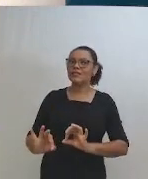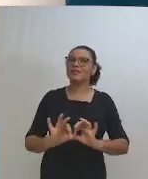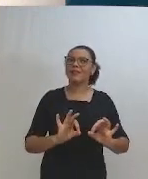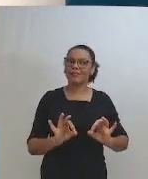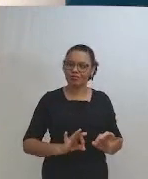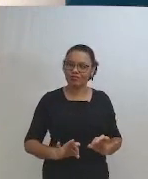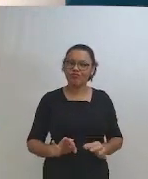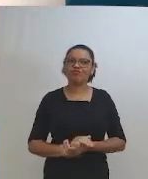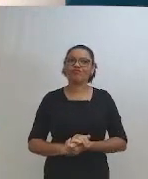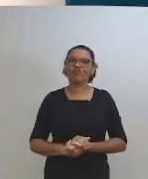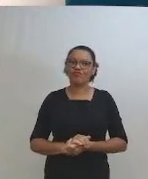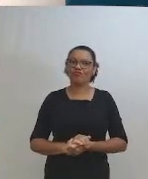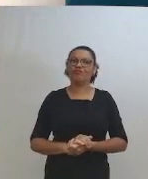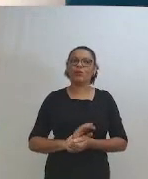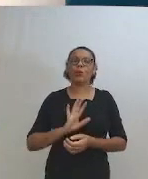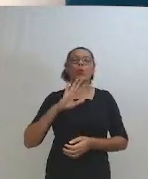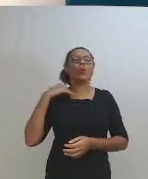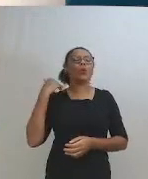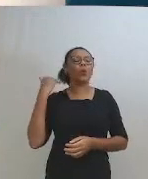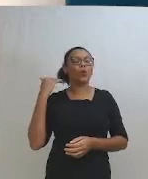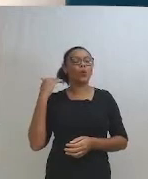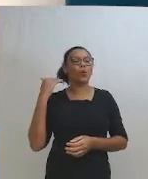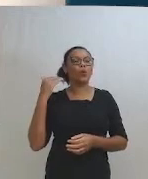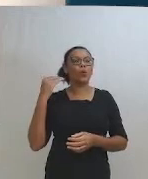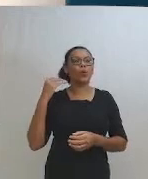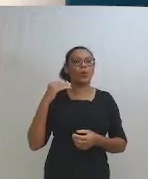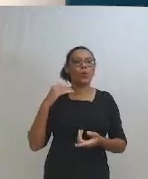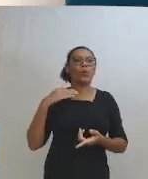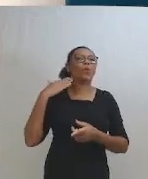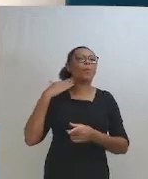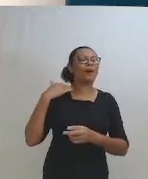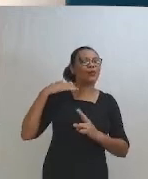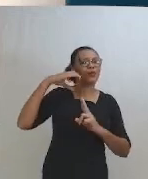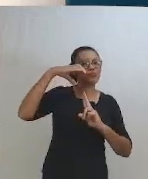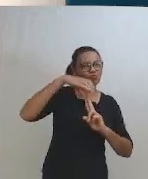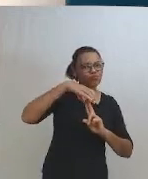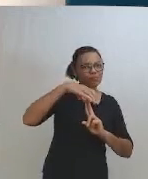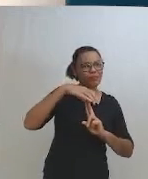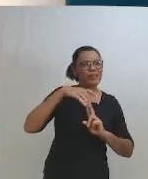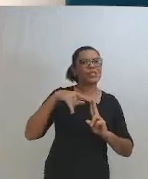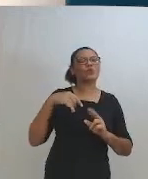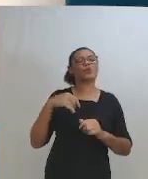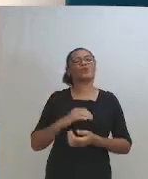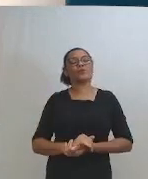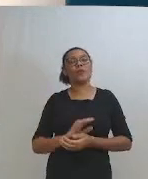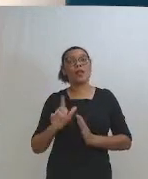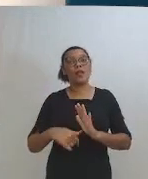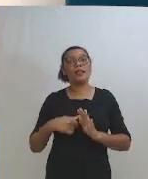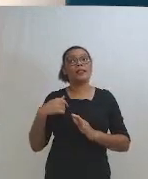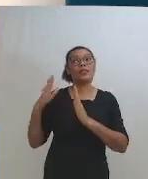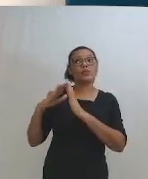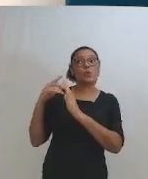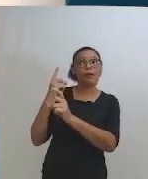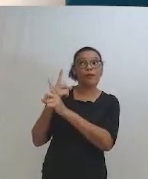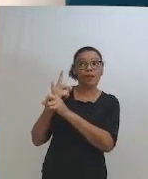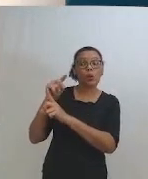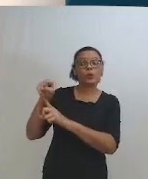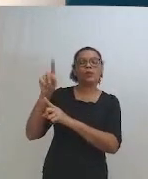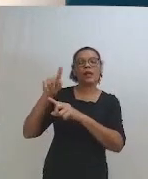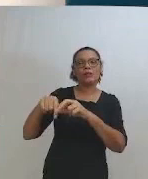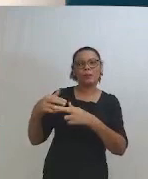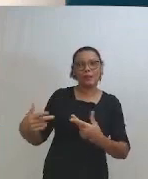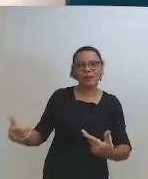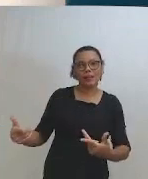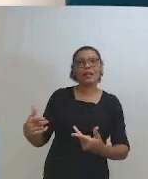crime, organizado a referida equipe. Na sua casa foram encontrados materiais, inclusive munições. O juiz